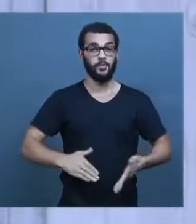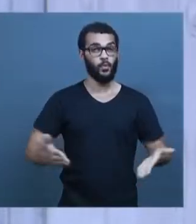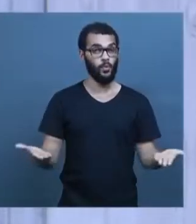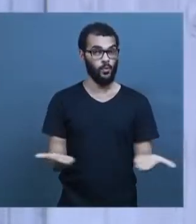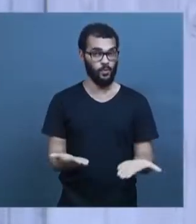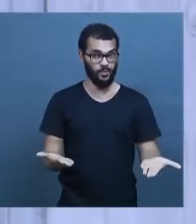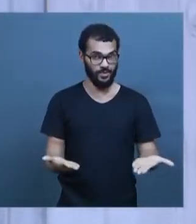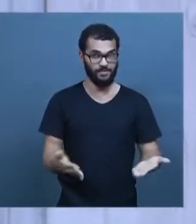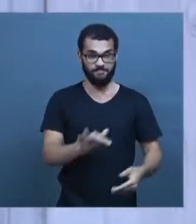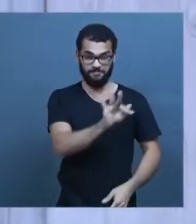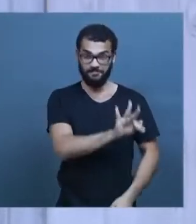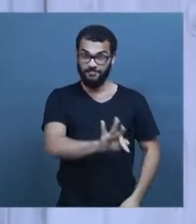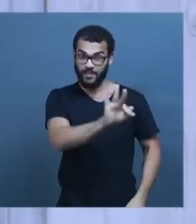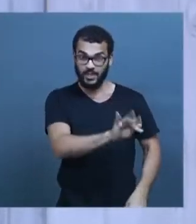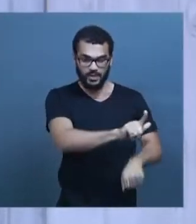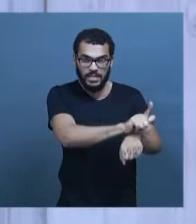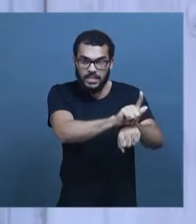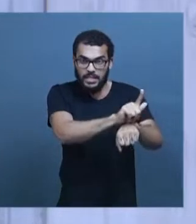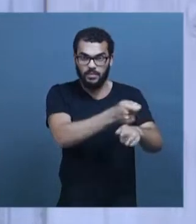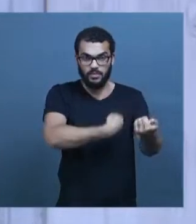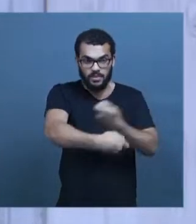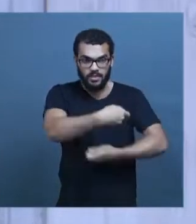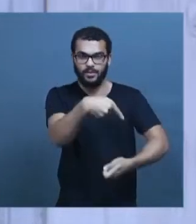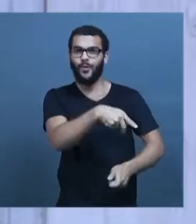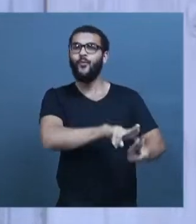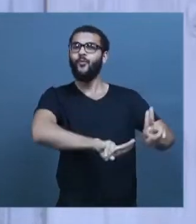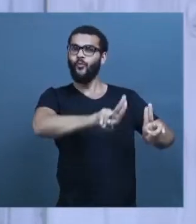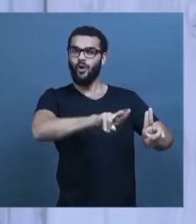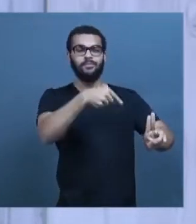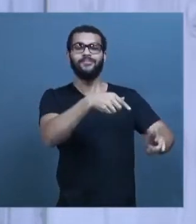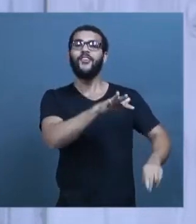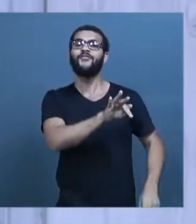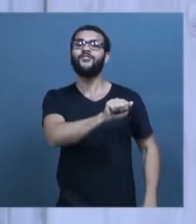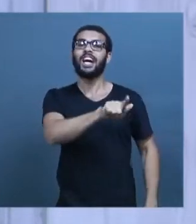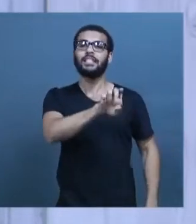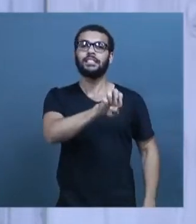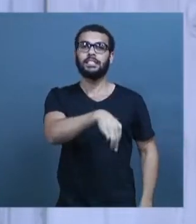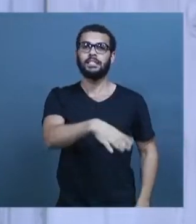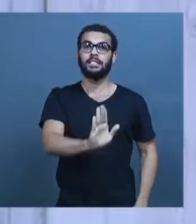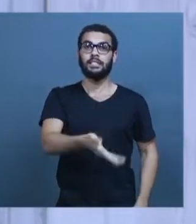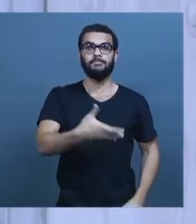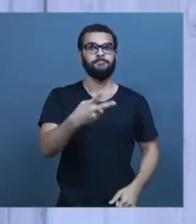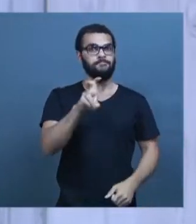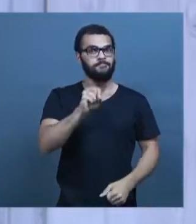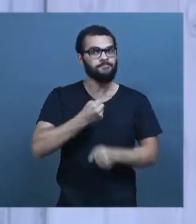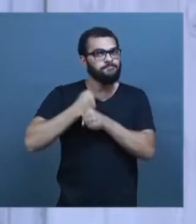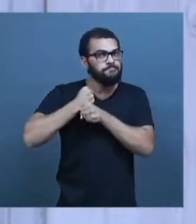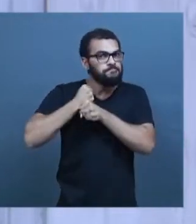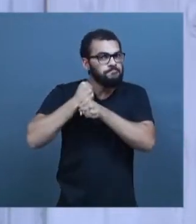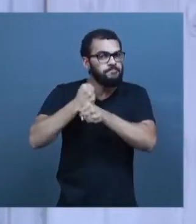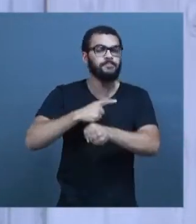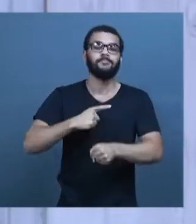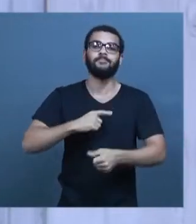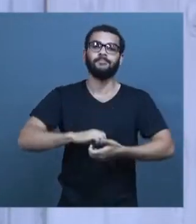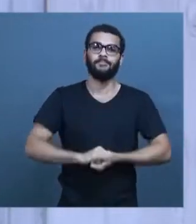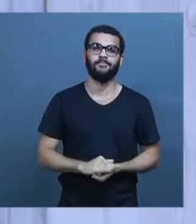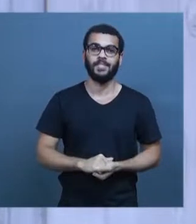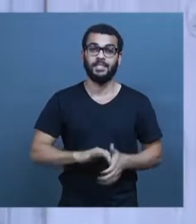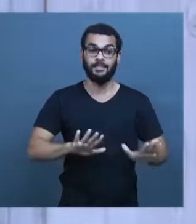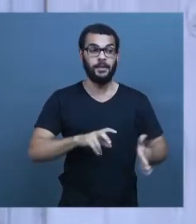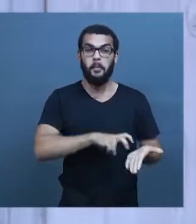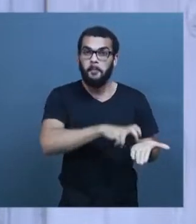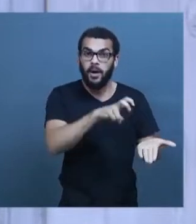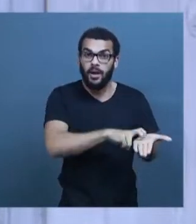Hoje, a Faculdade de Gestão e Negócios da UFU, a FAGEM, completa 50 anos. Pela manhã, professores e